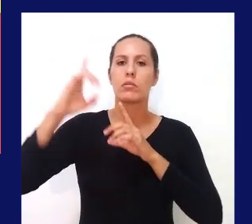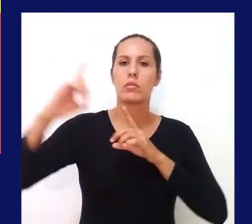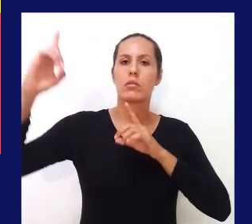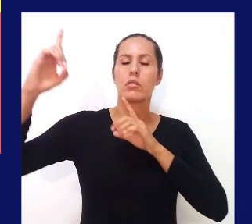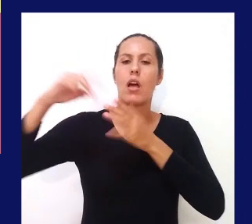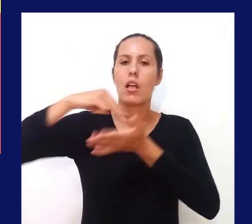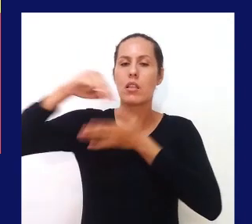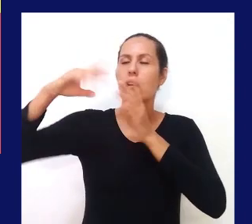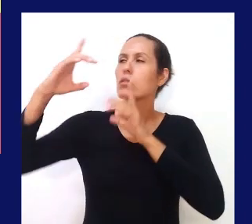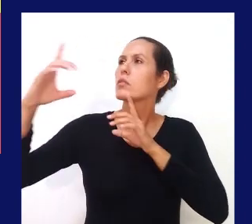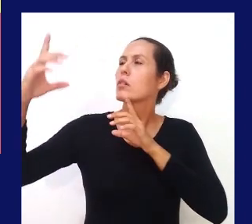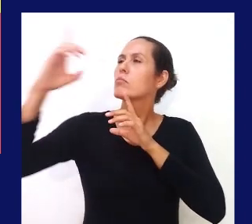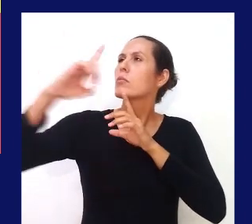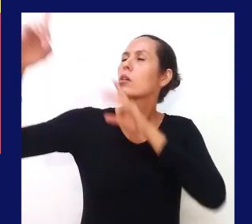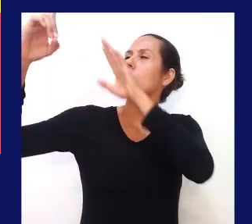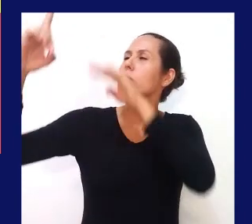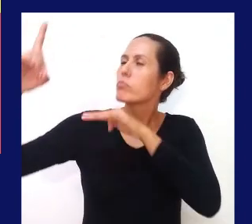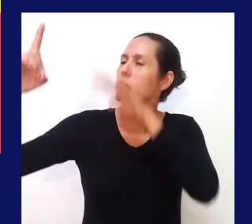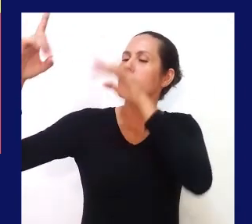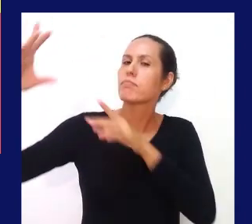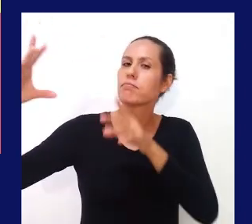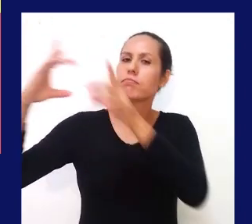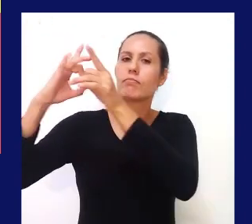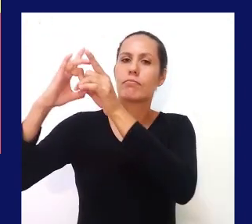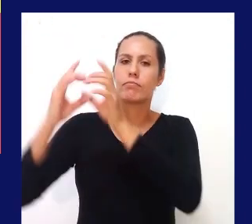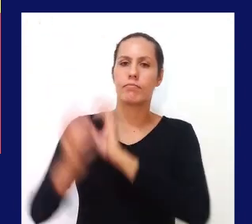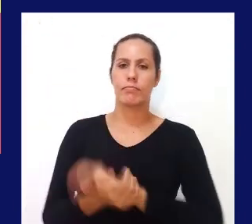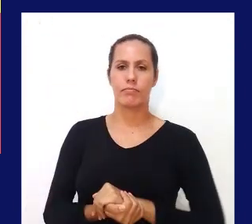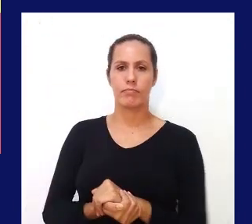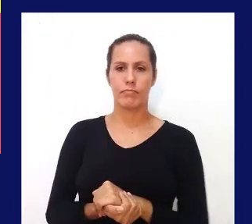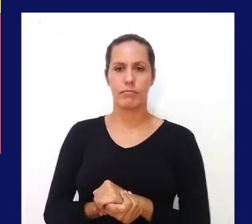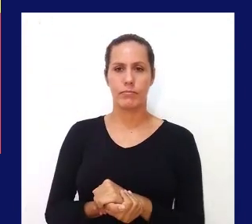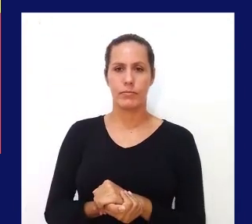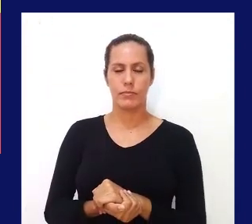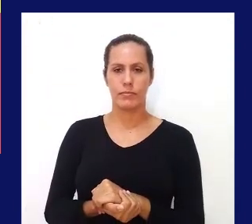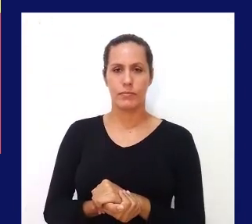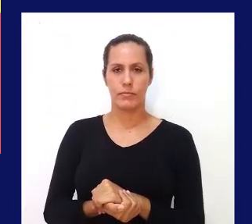à religação com a divindade.